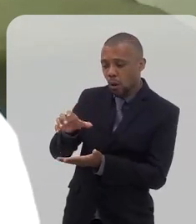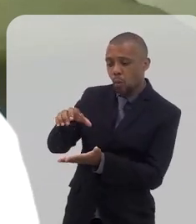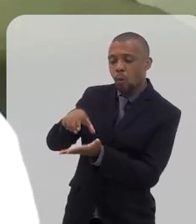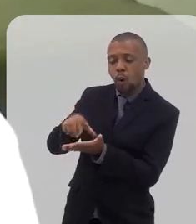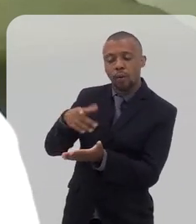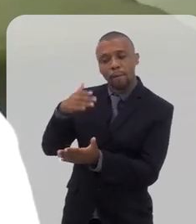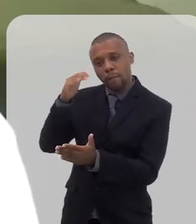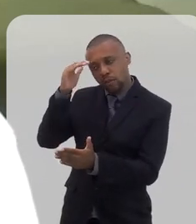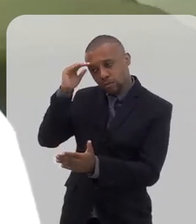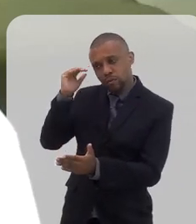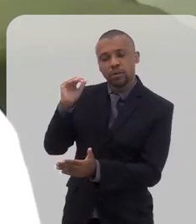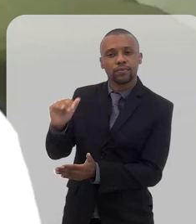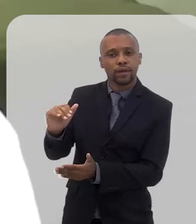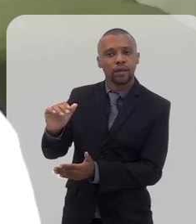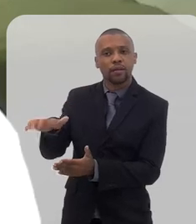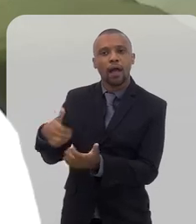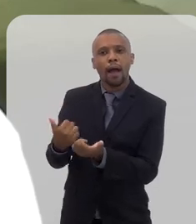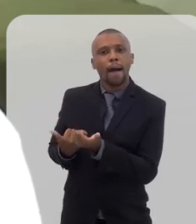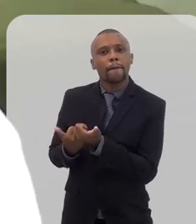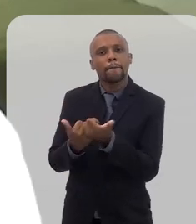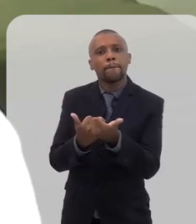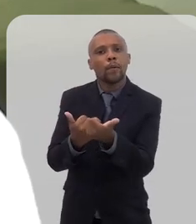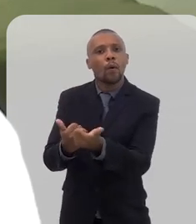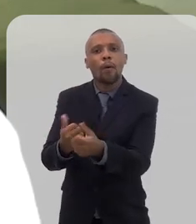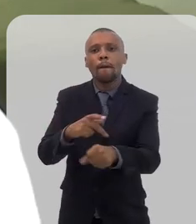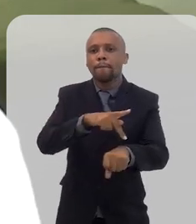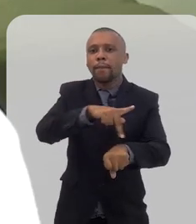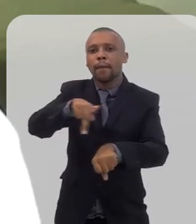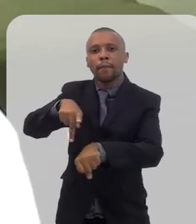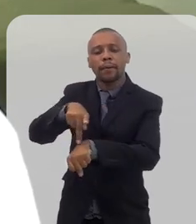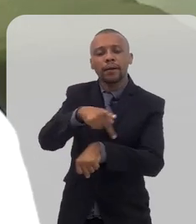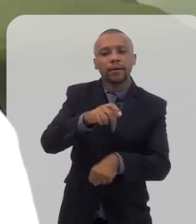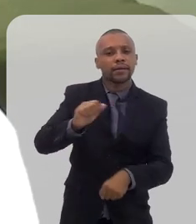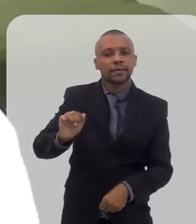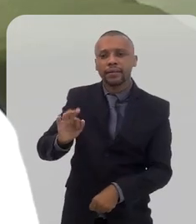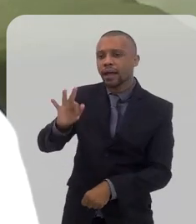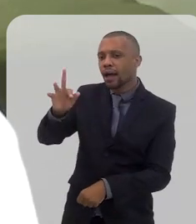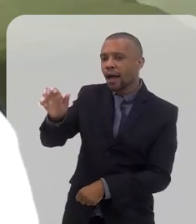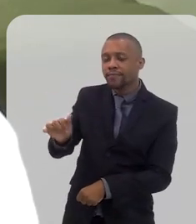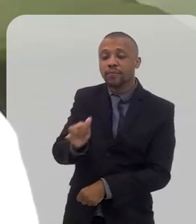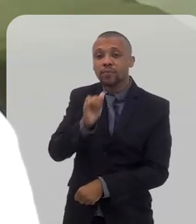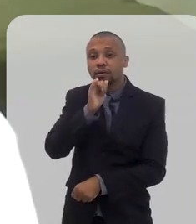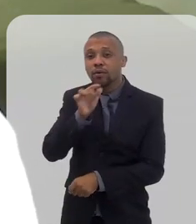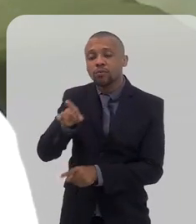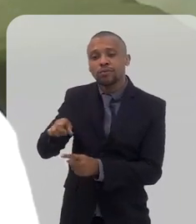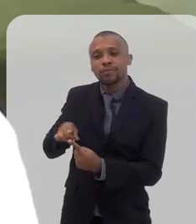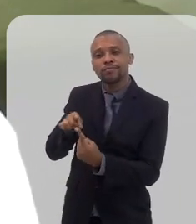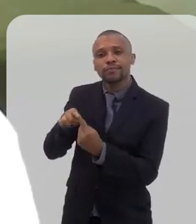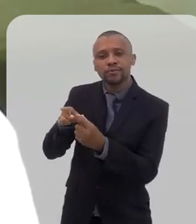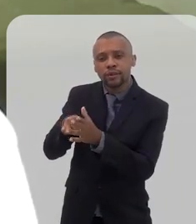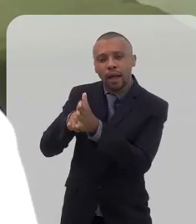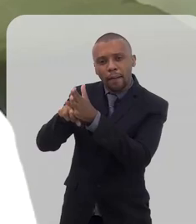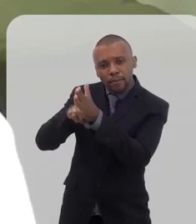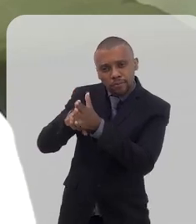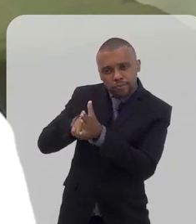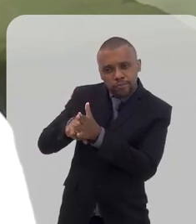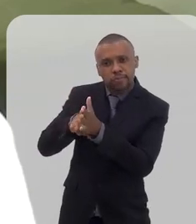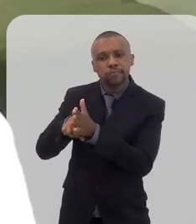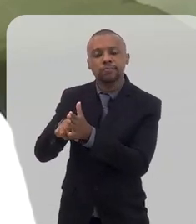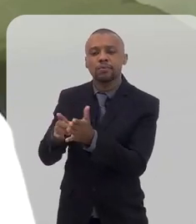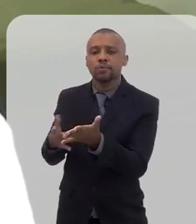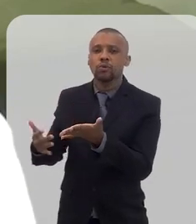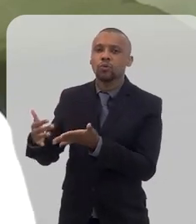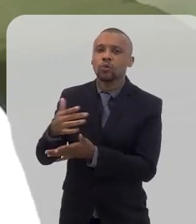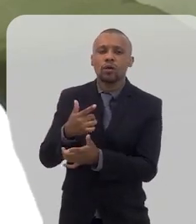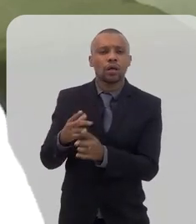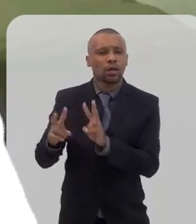respeitado, dá apoio para outros países na África, na realização do censo demográfico nesses países.